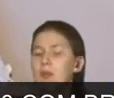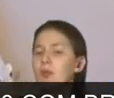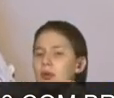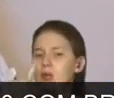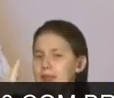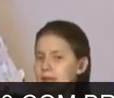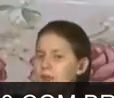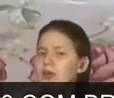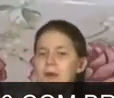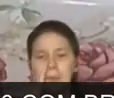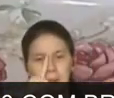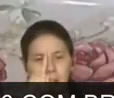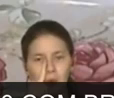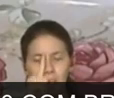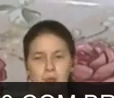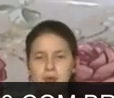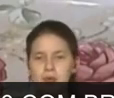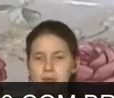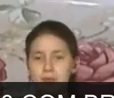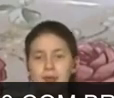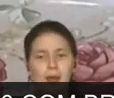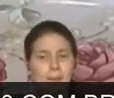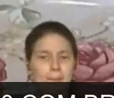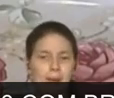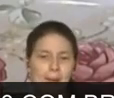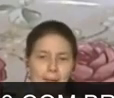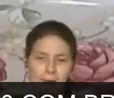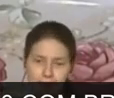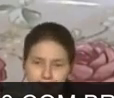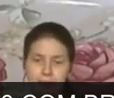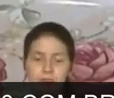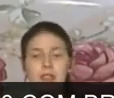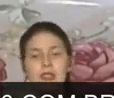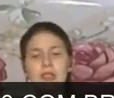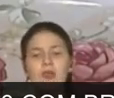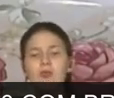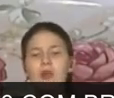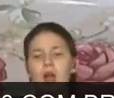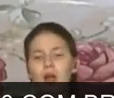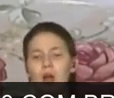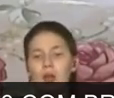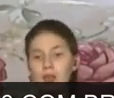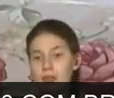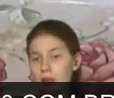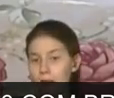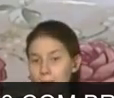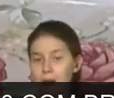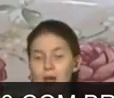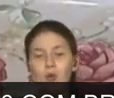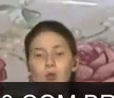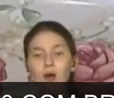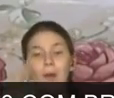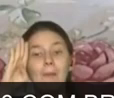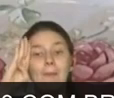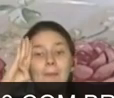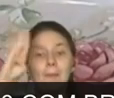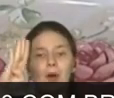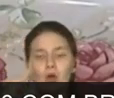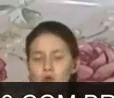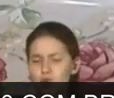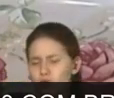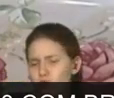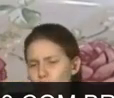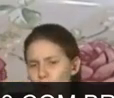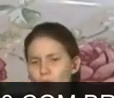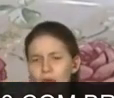desafios perigosos. Infelizmente, isso tem crescido. Com ele, o que eu trabalho é a forma de lidar. Nos